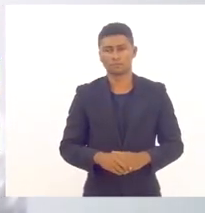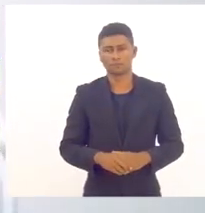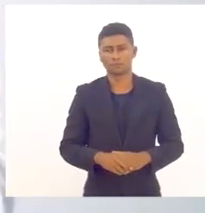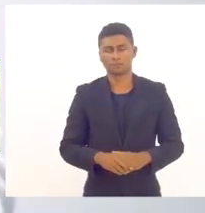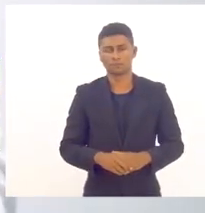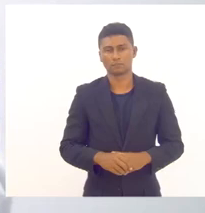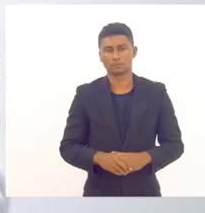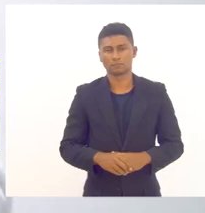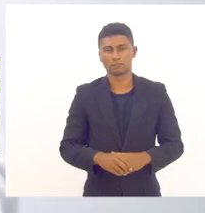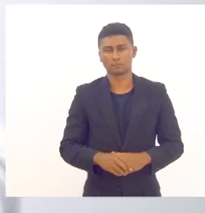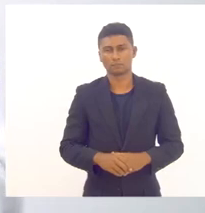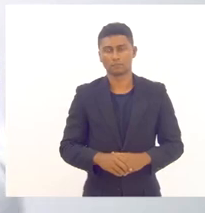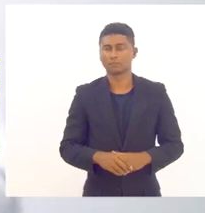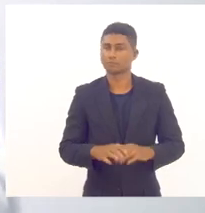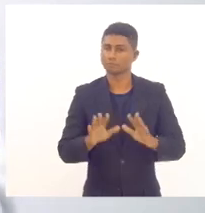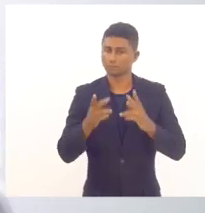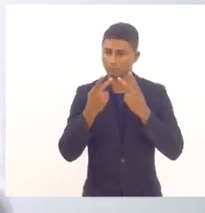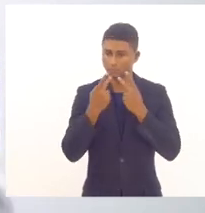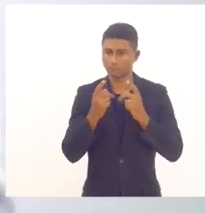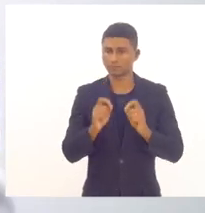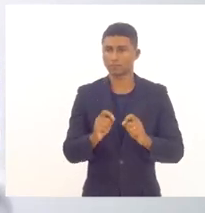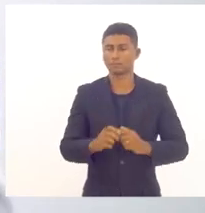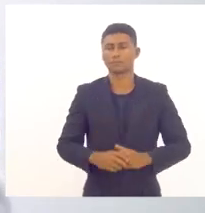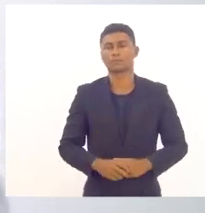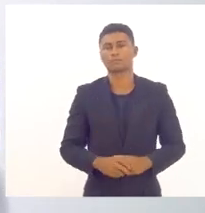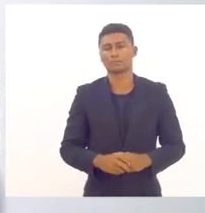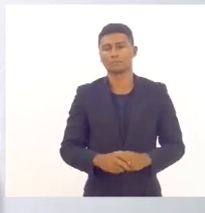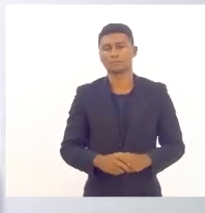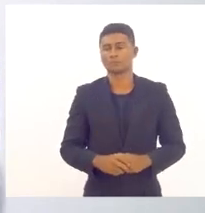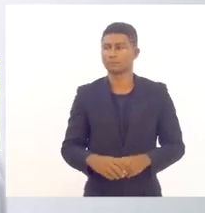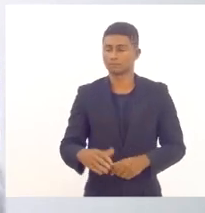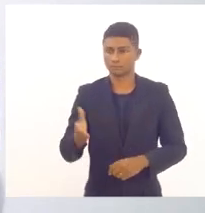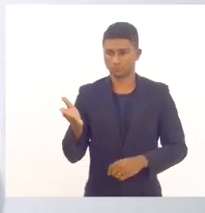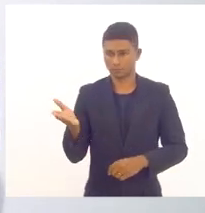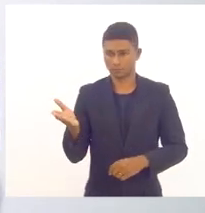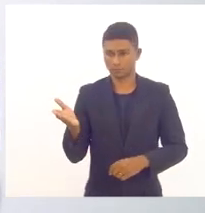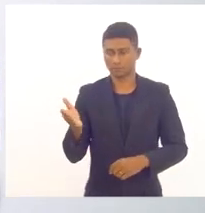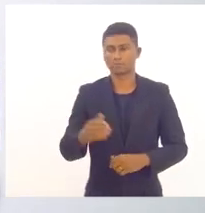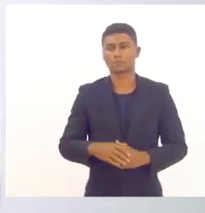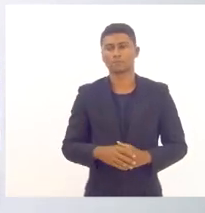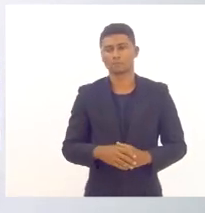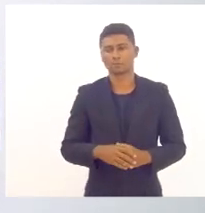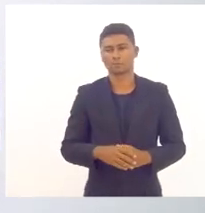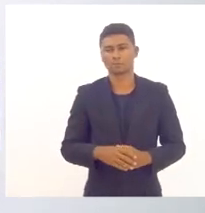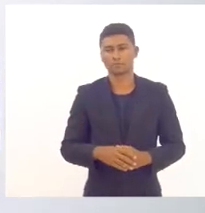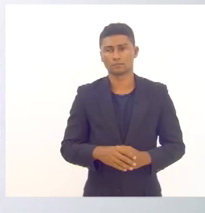Tá bom, mestre Areria, mas deixa eu lhe dizer uma coisa. Vossa Excelência, eu...